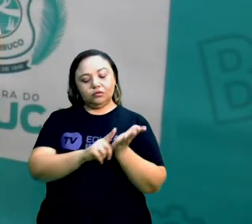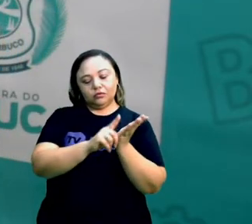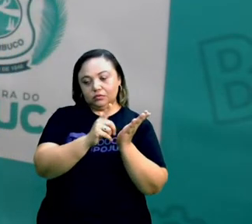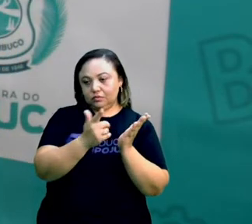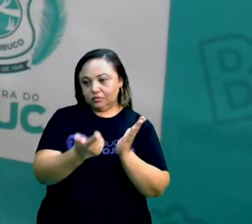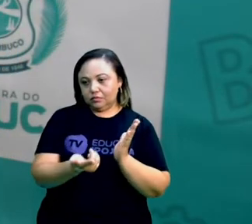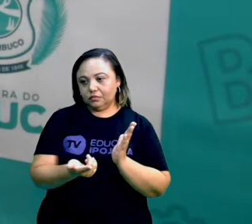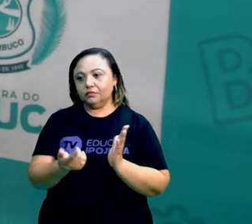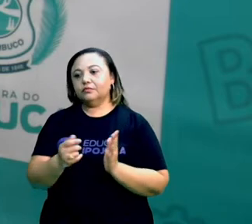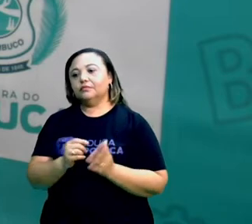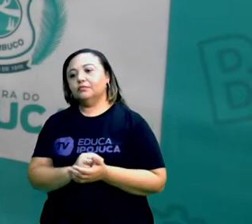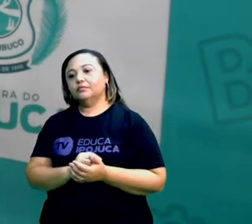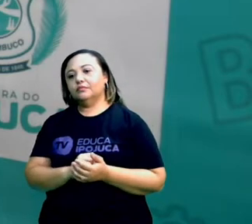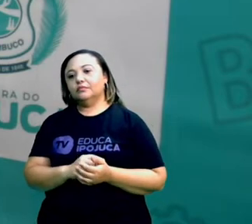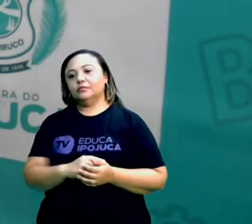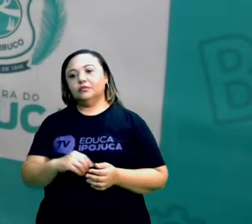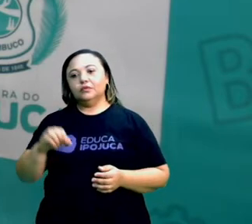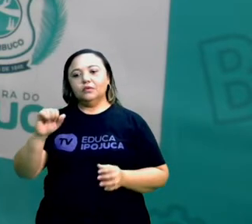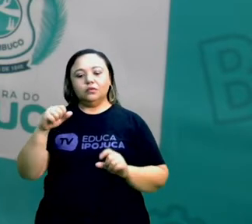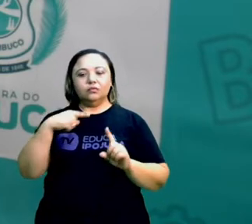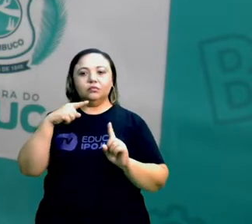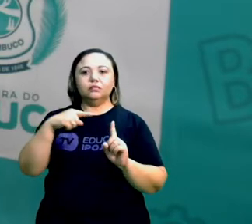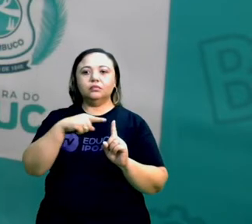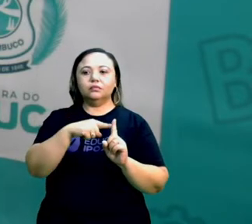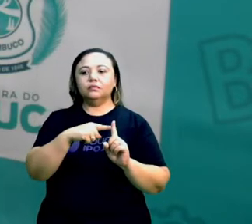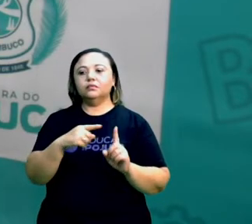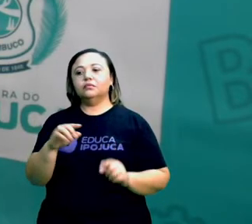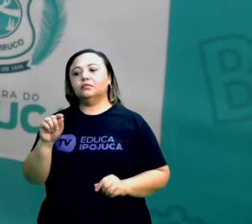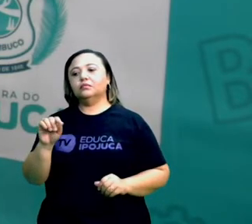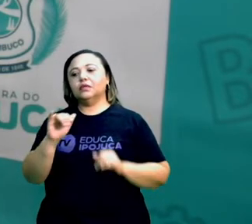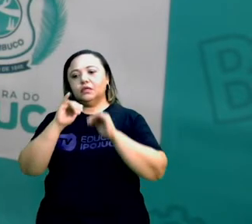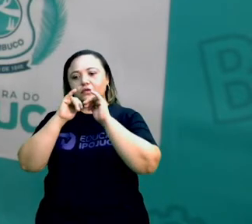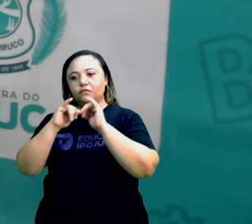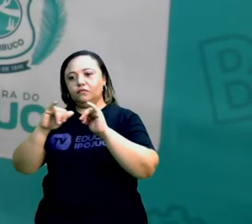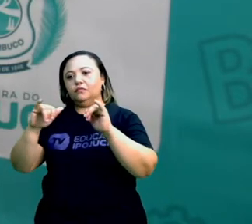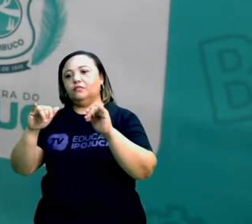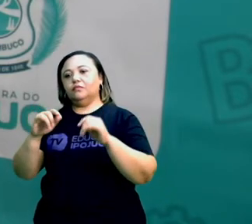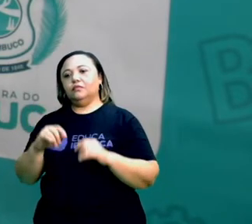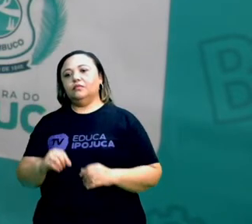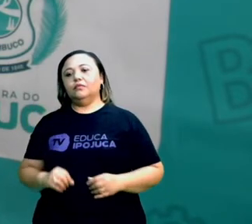jornalísticos. Os objetivos desse veículo são informar,